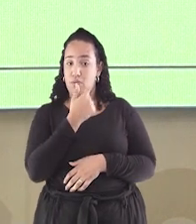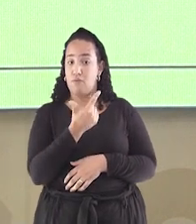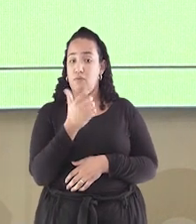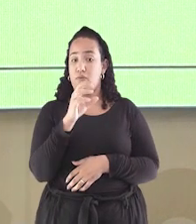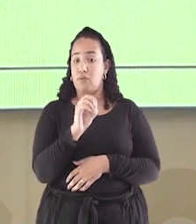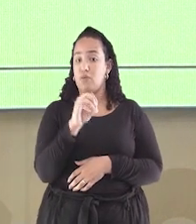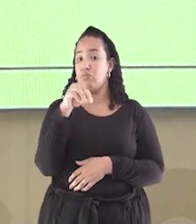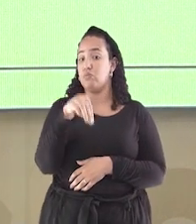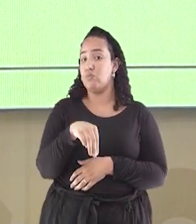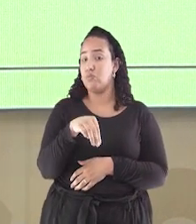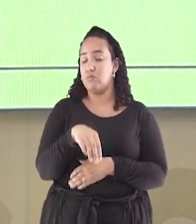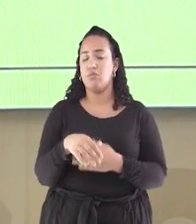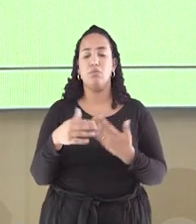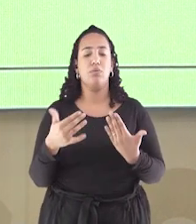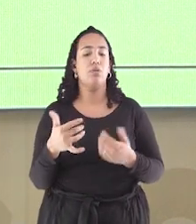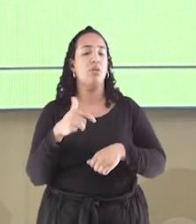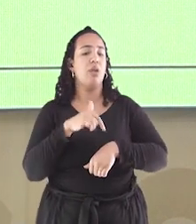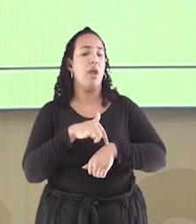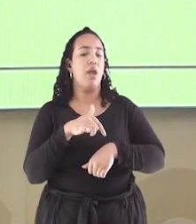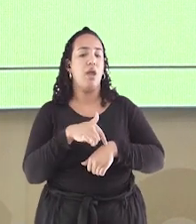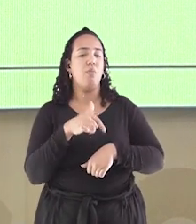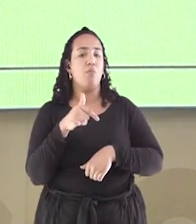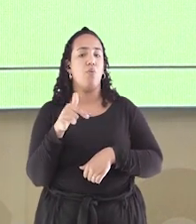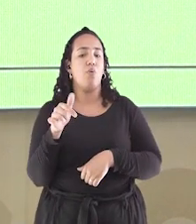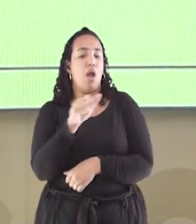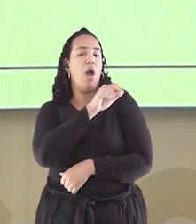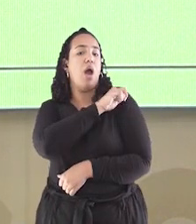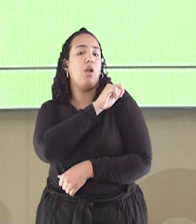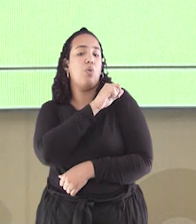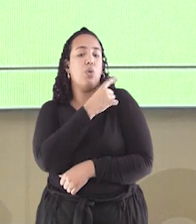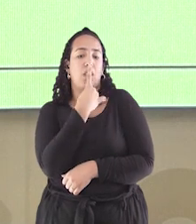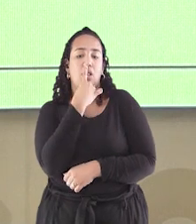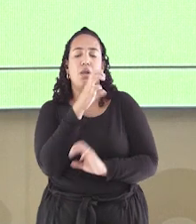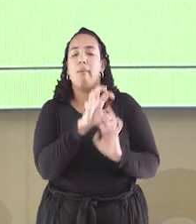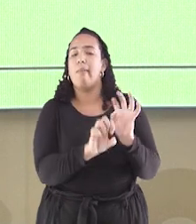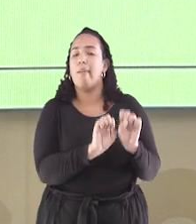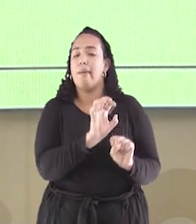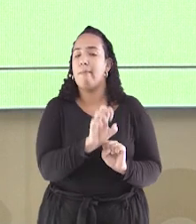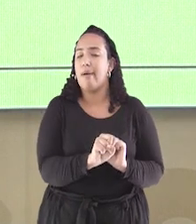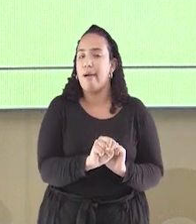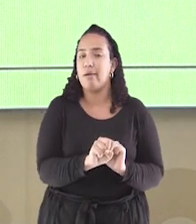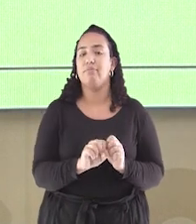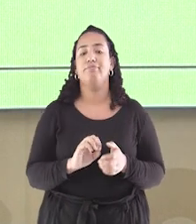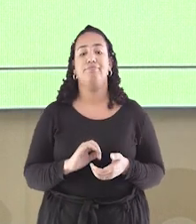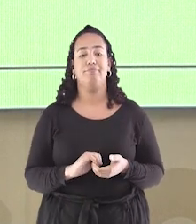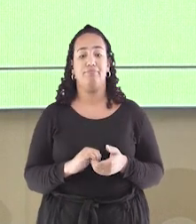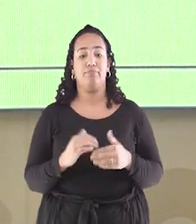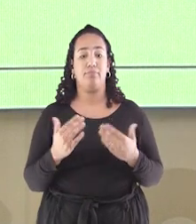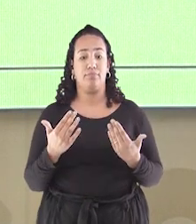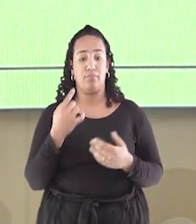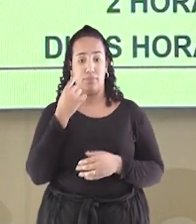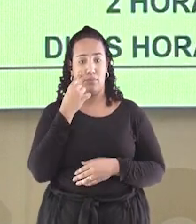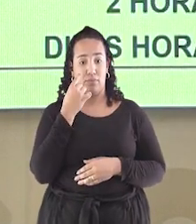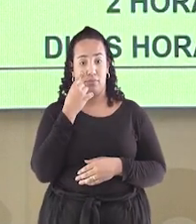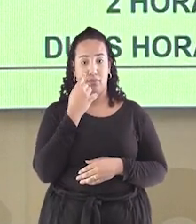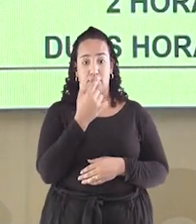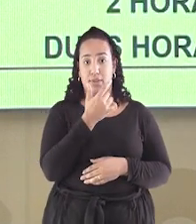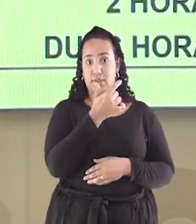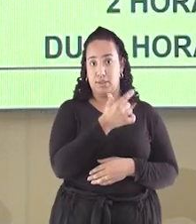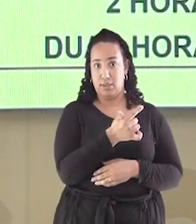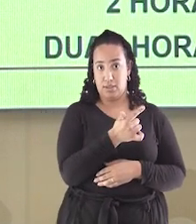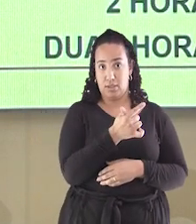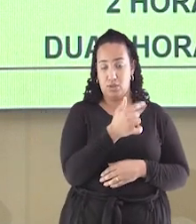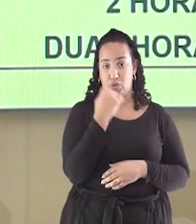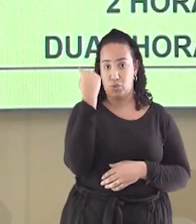10h20 da manhã. Quanto tempo eles ficaram recolhendo o lixo? Veja, de